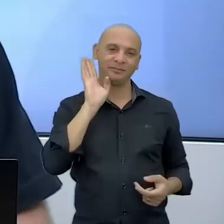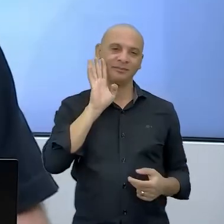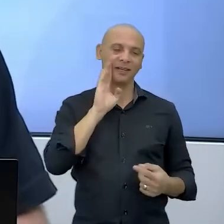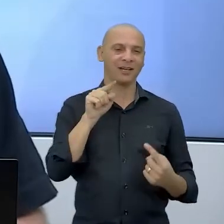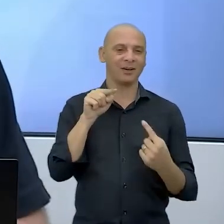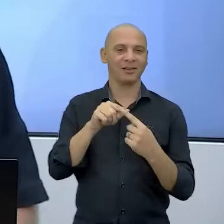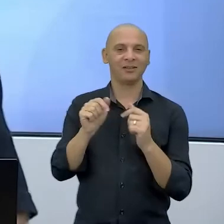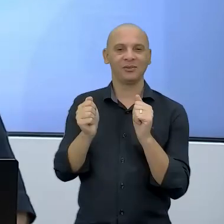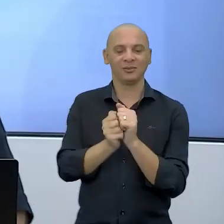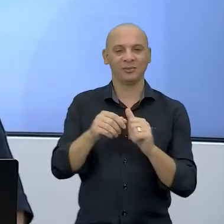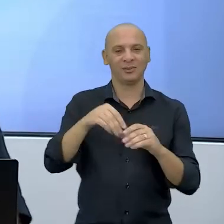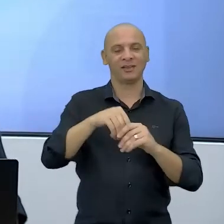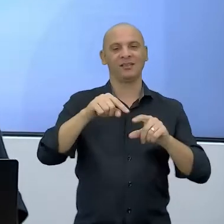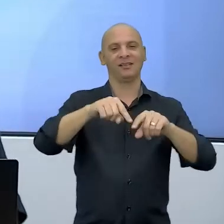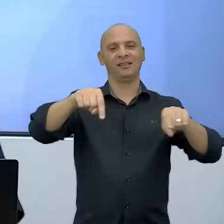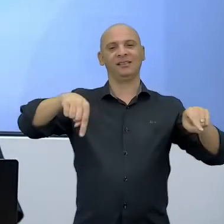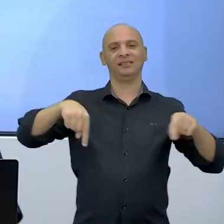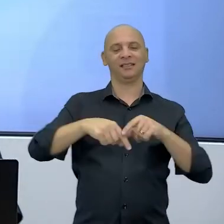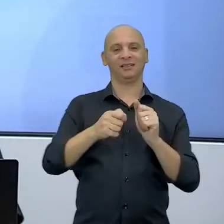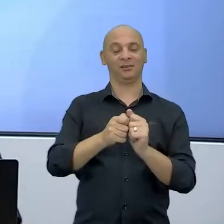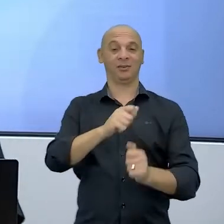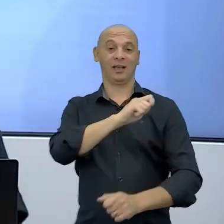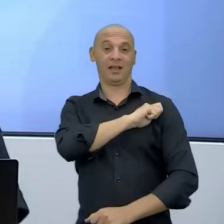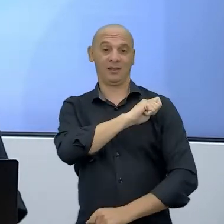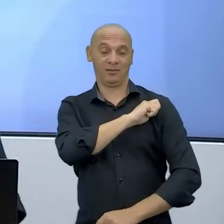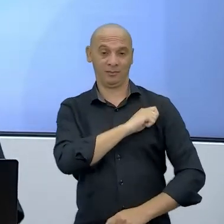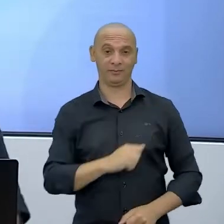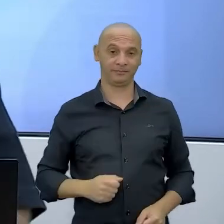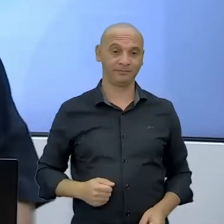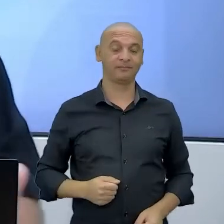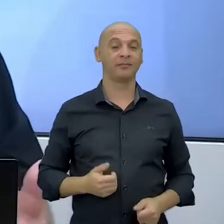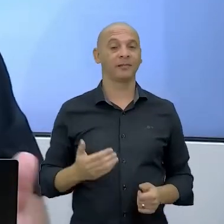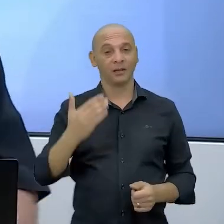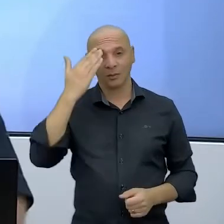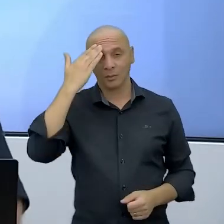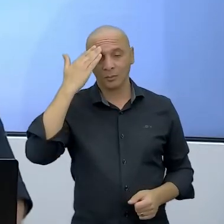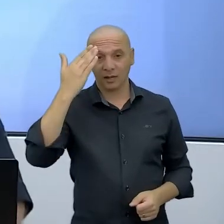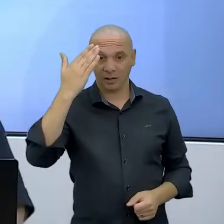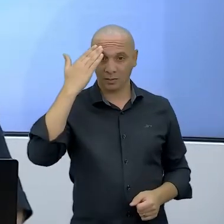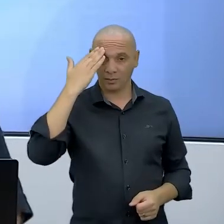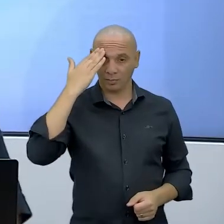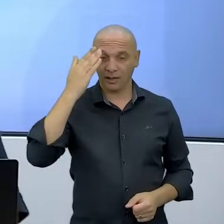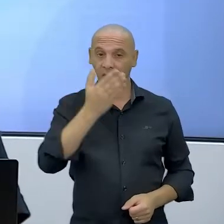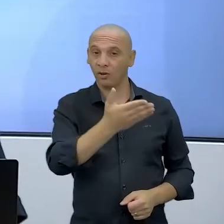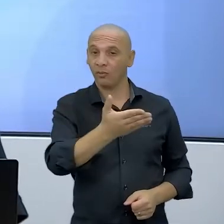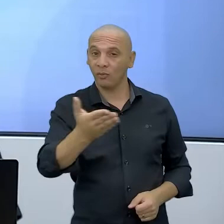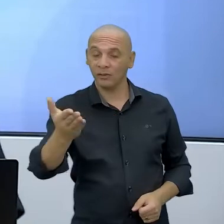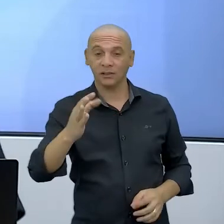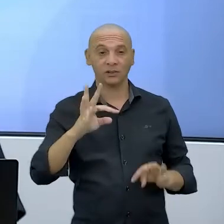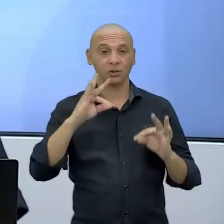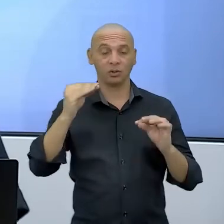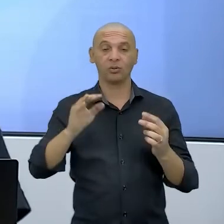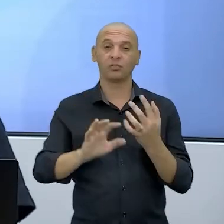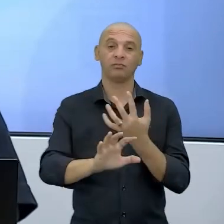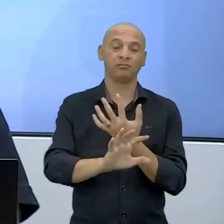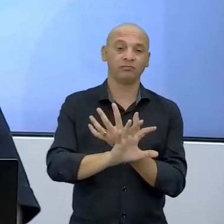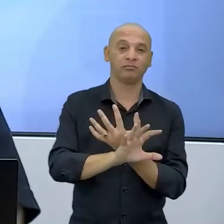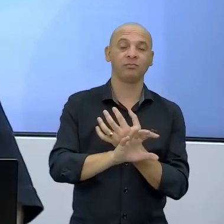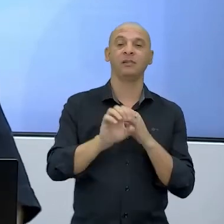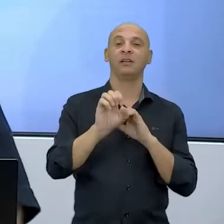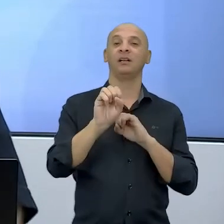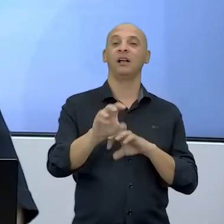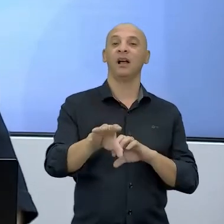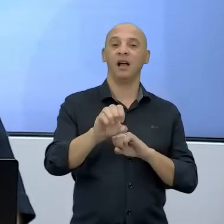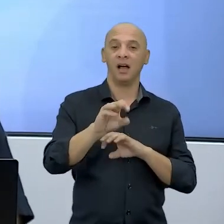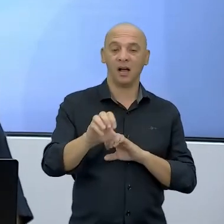né, dentro da sala de aula junto com seus alunos, né? E eu quero agradecer imensamente a todos vocês aí que acompanharam todo